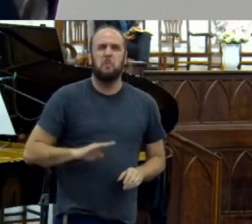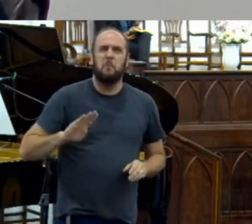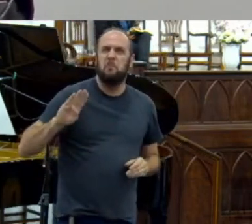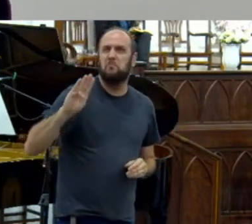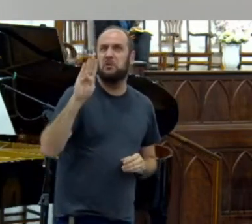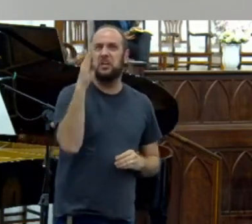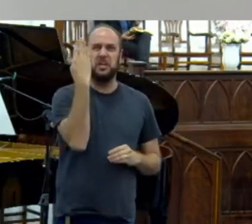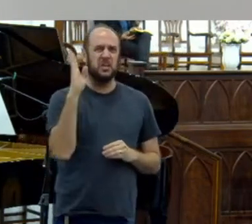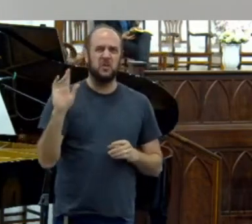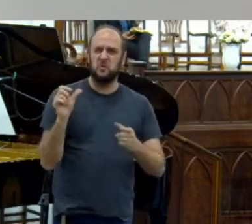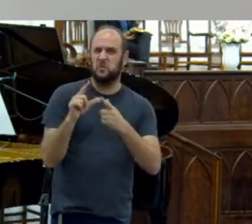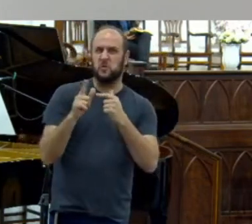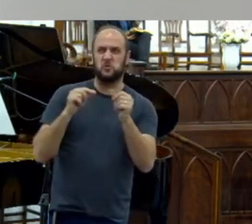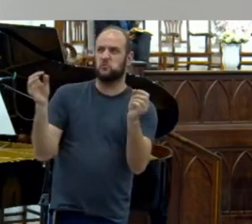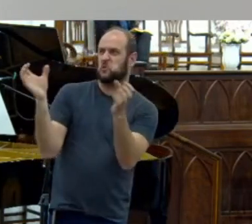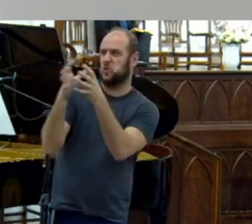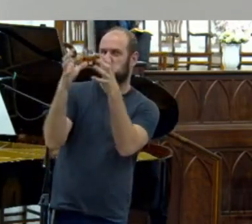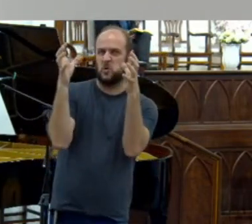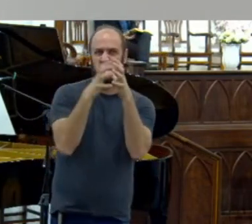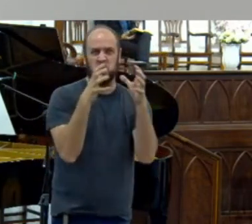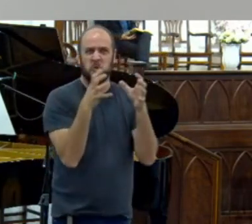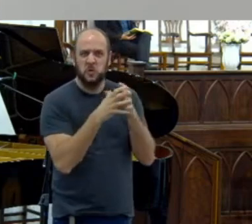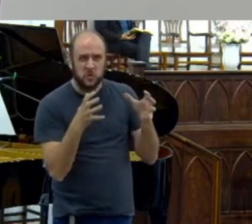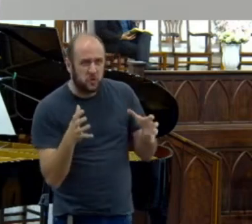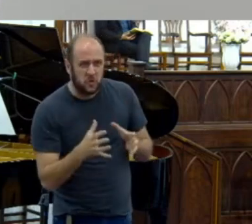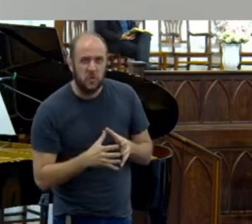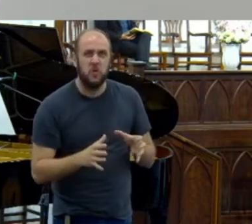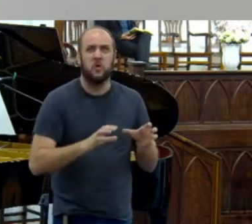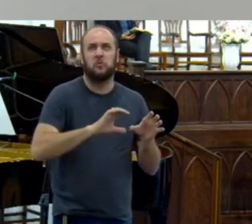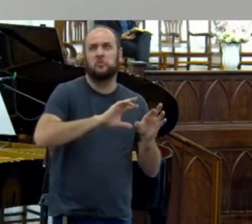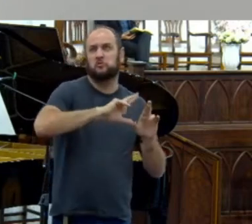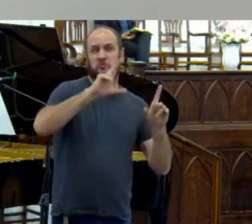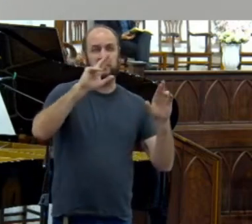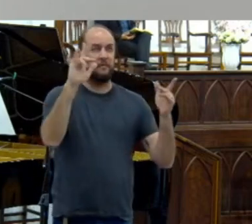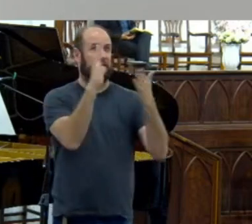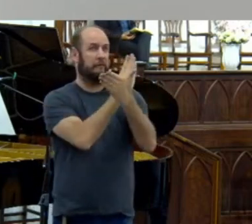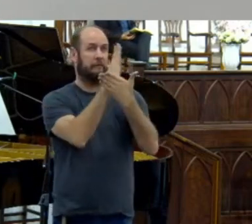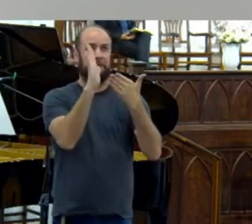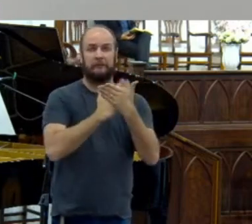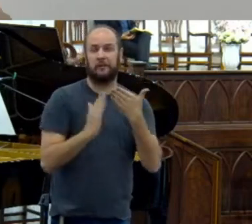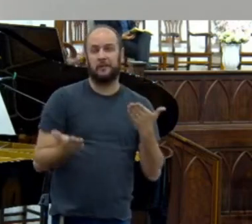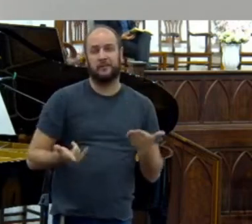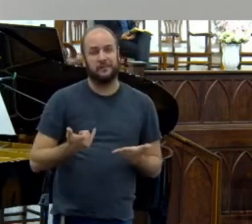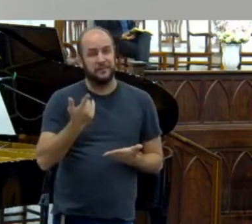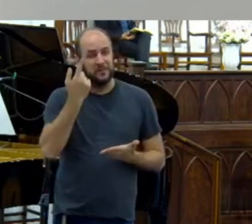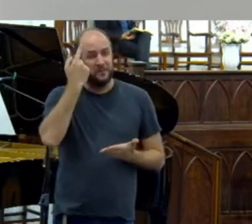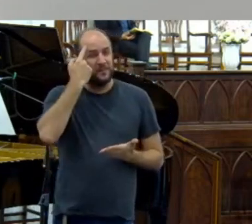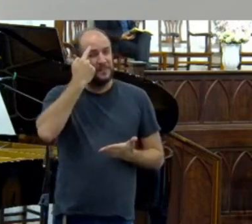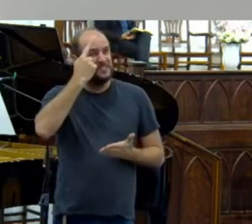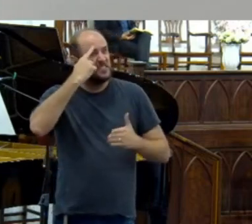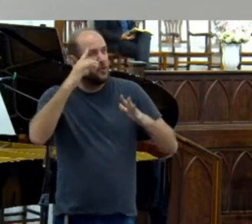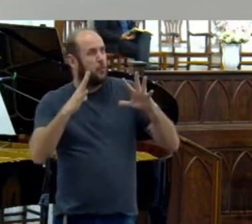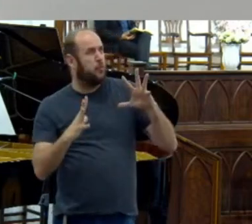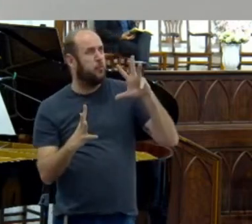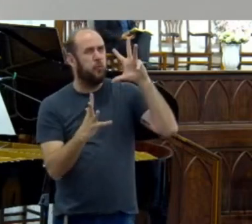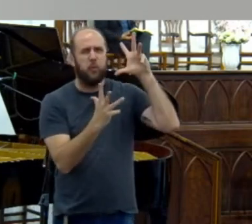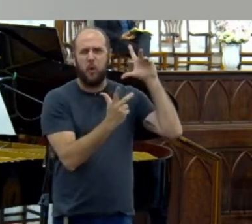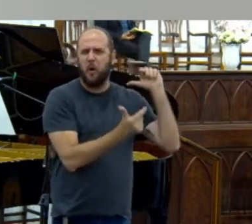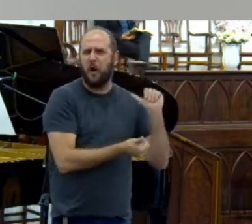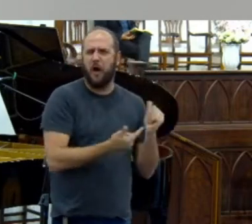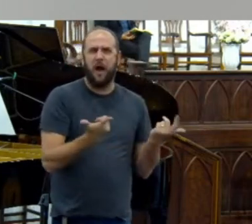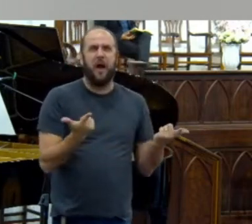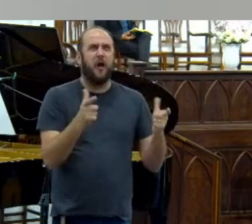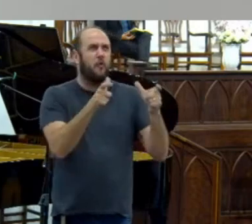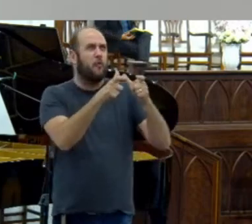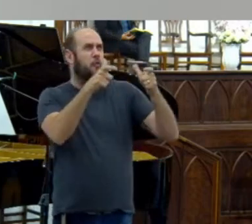bilhões de constelações e galáxias, vocês não imaginam o tamanho desse universo. E quando vocês